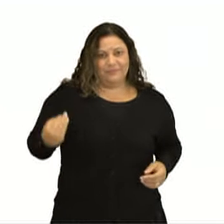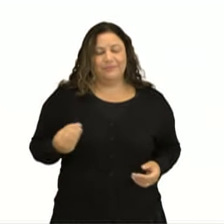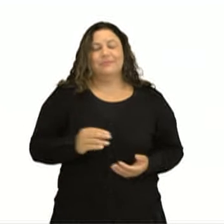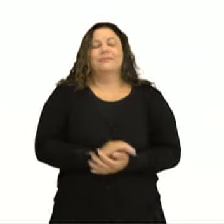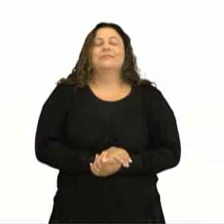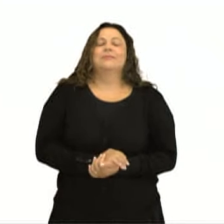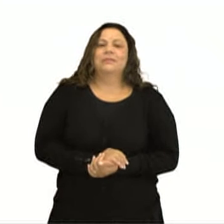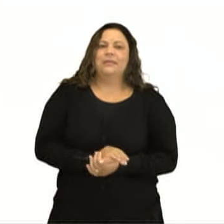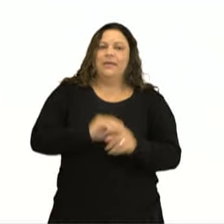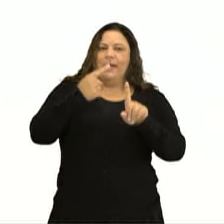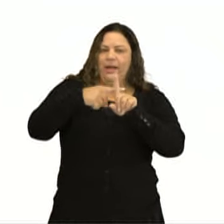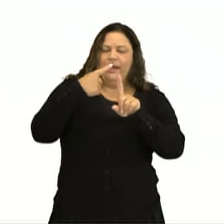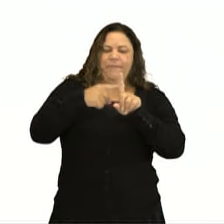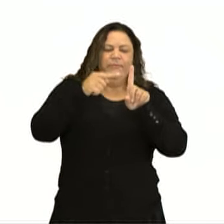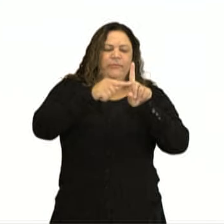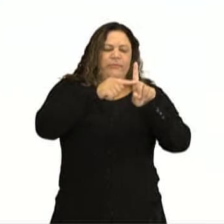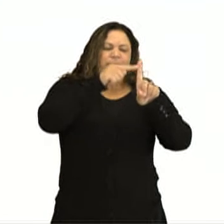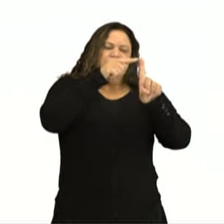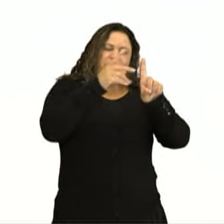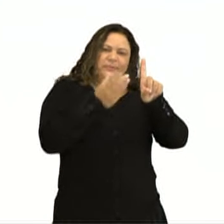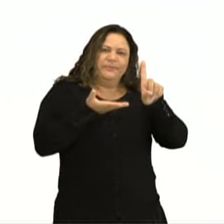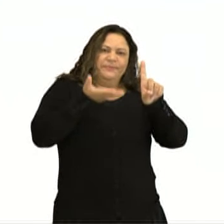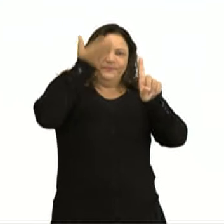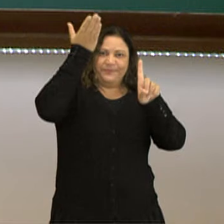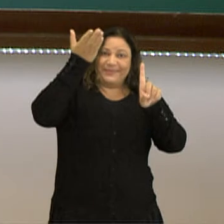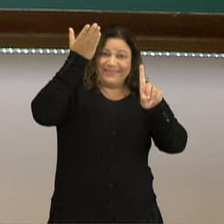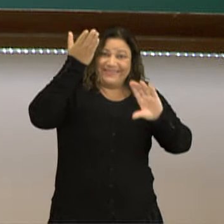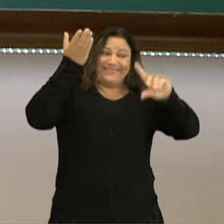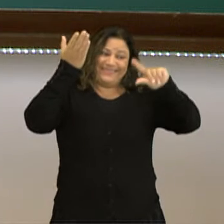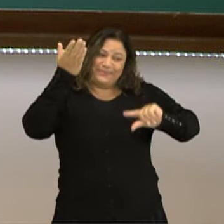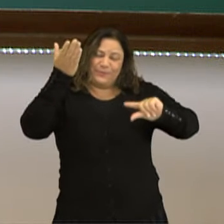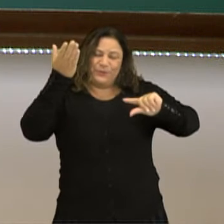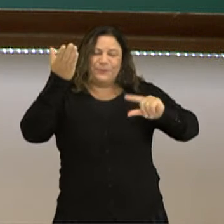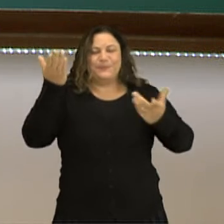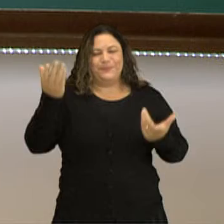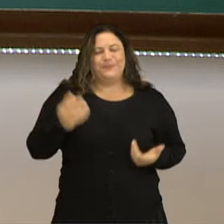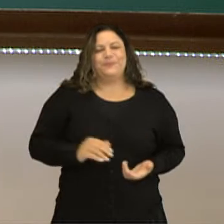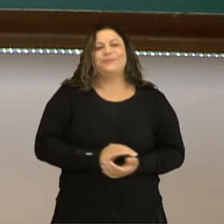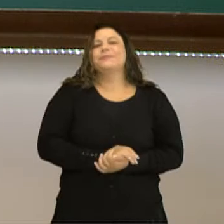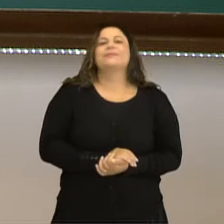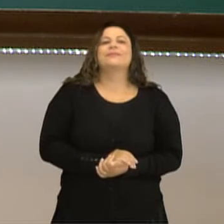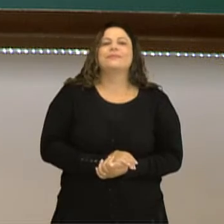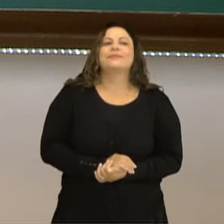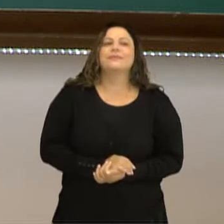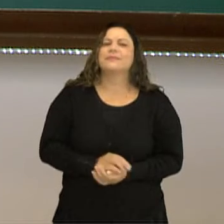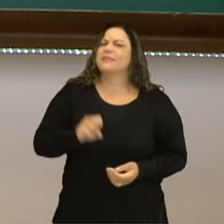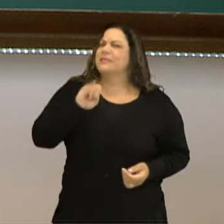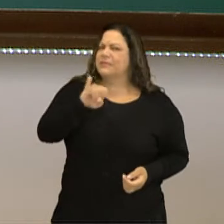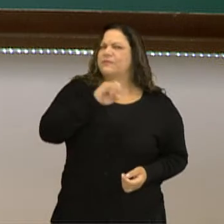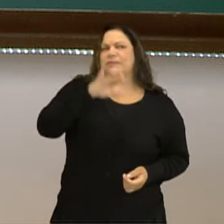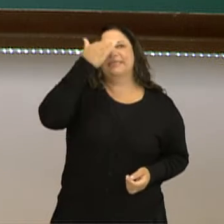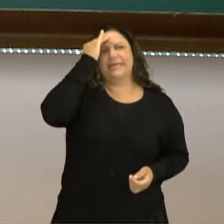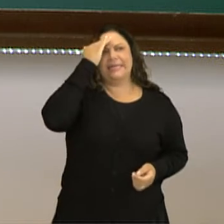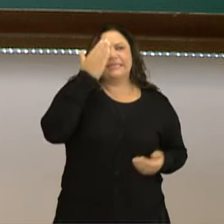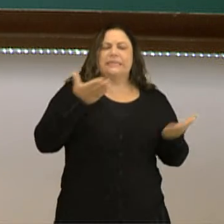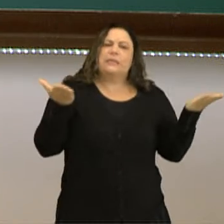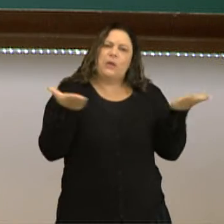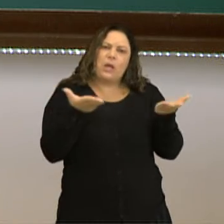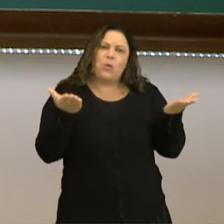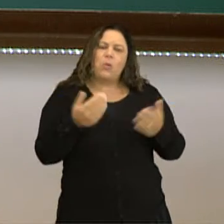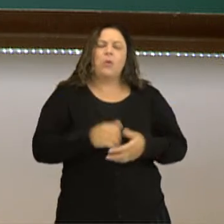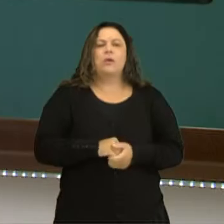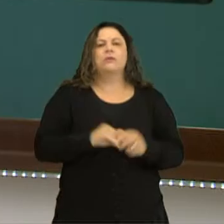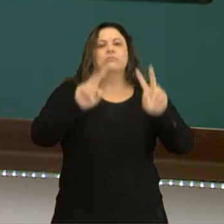Grande temperatura, grande energia. Pouca temperatura, pouca energia. Se você compreendeu essa parte, agora, pessoal, eu